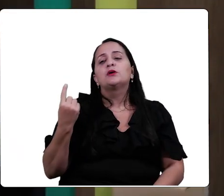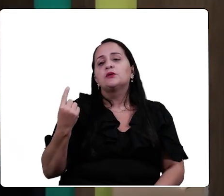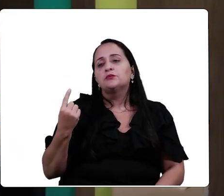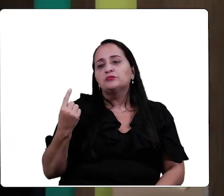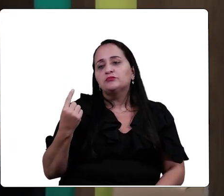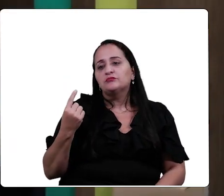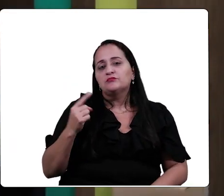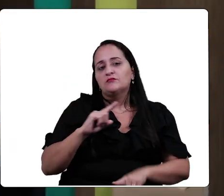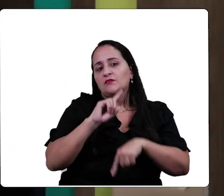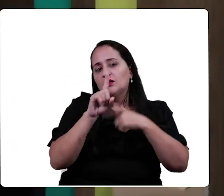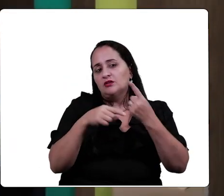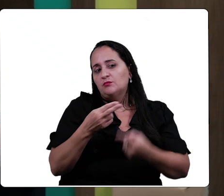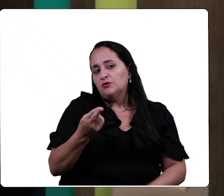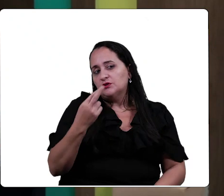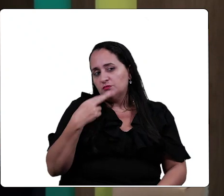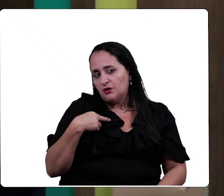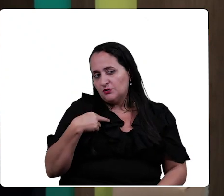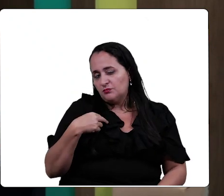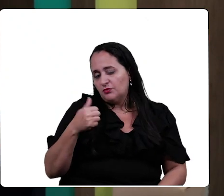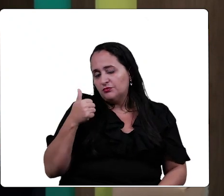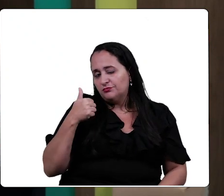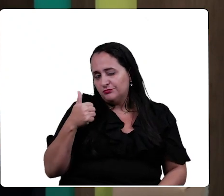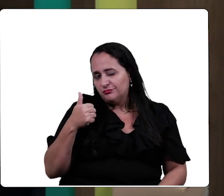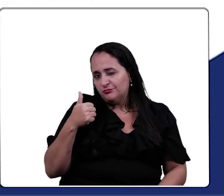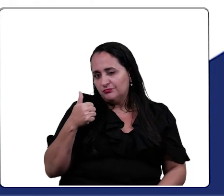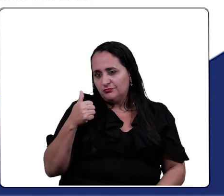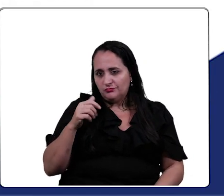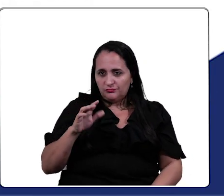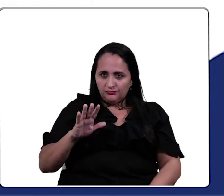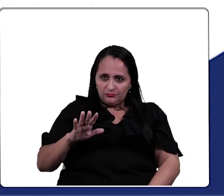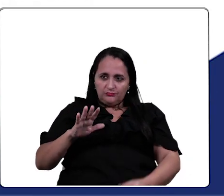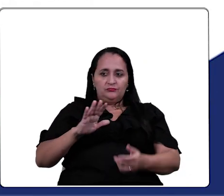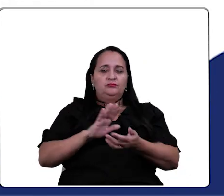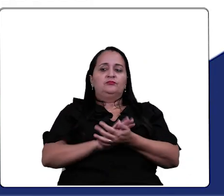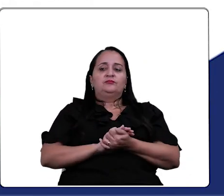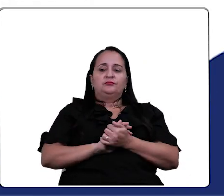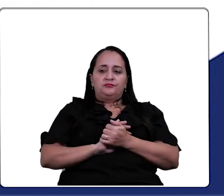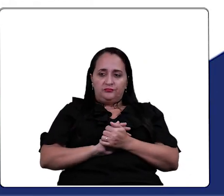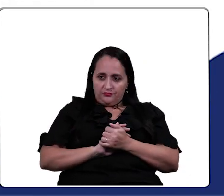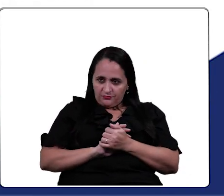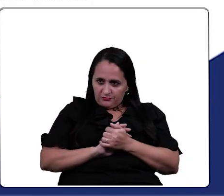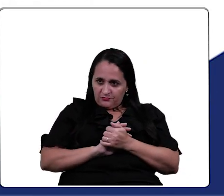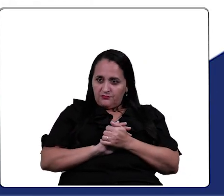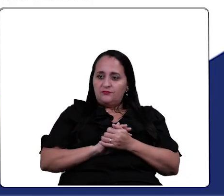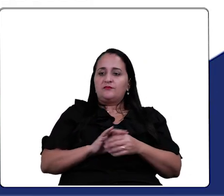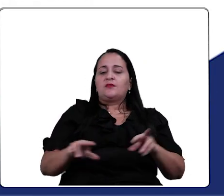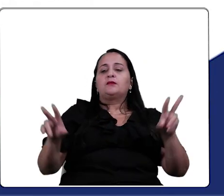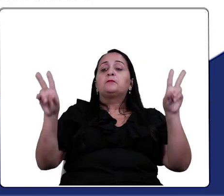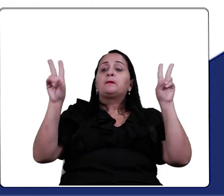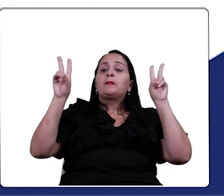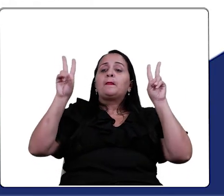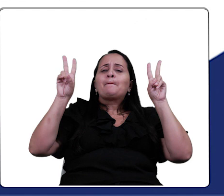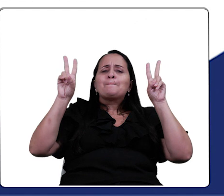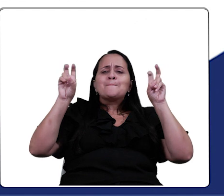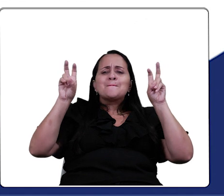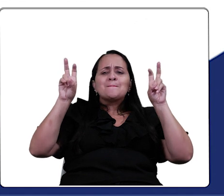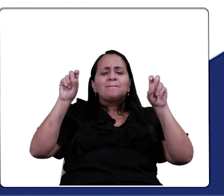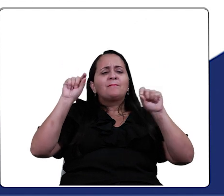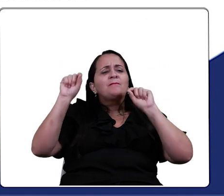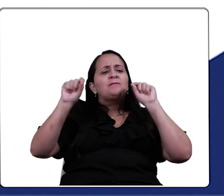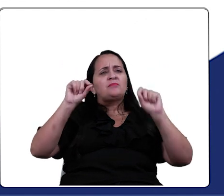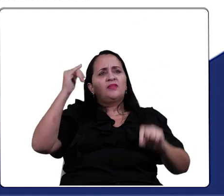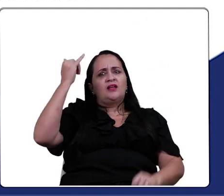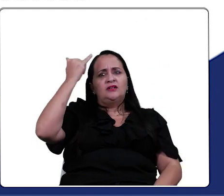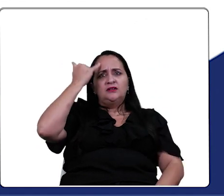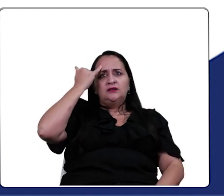Pensa aí, no final da aula você me responde. Combinado? Vamos lá. O tema do texto. O tema é a